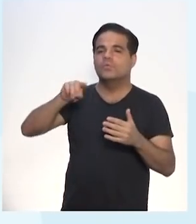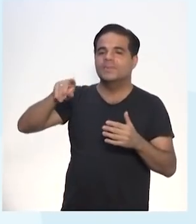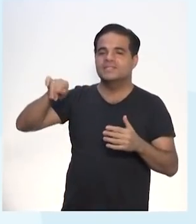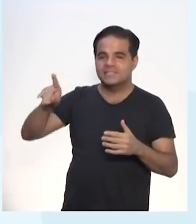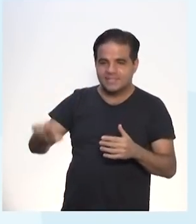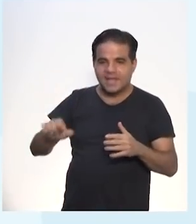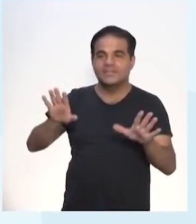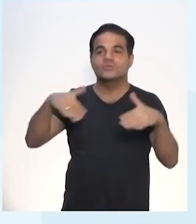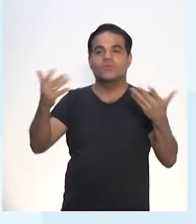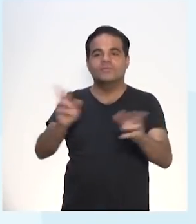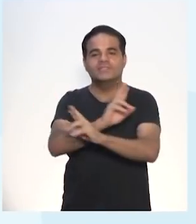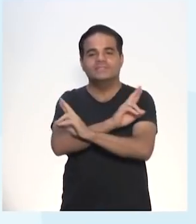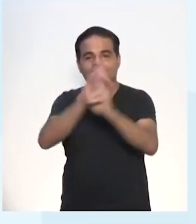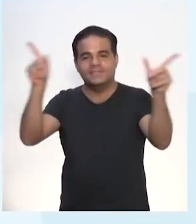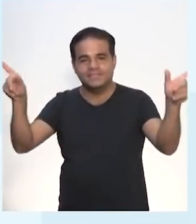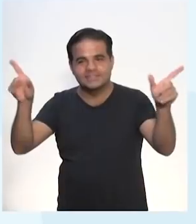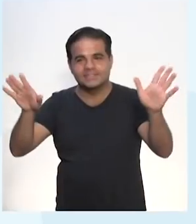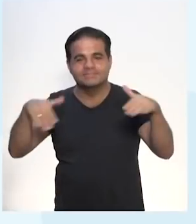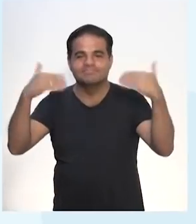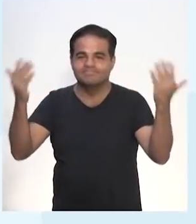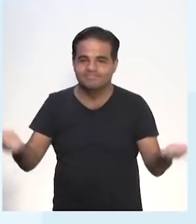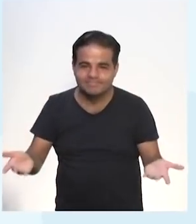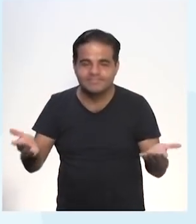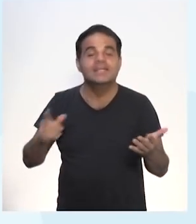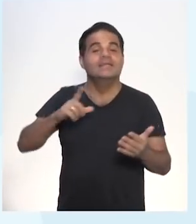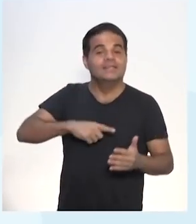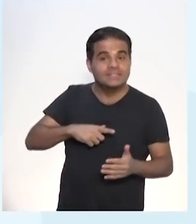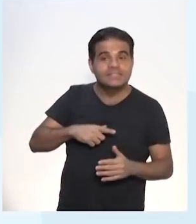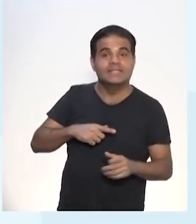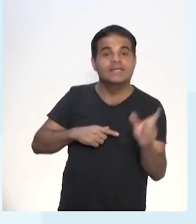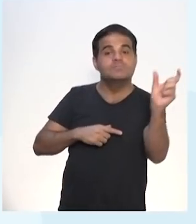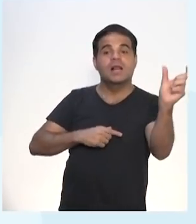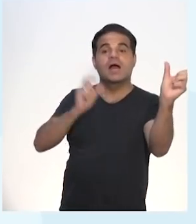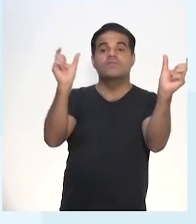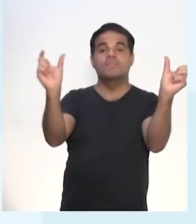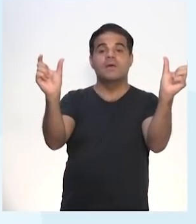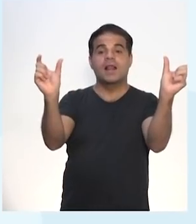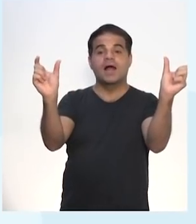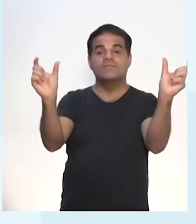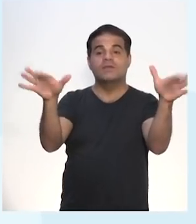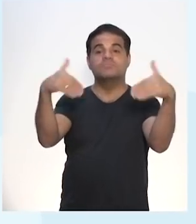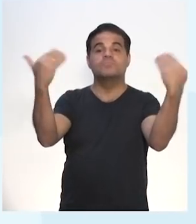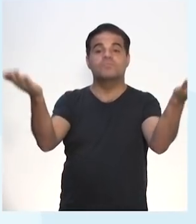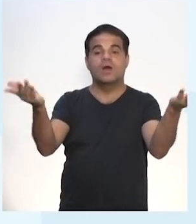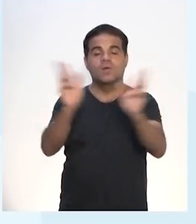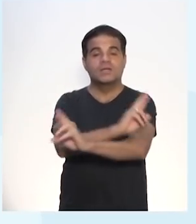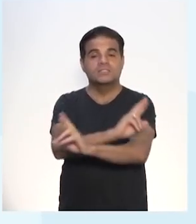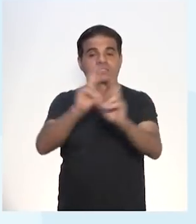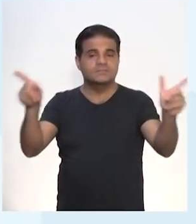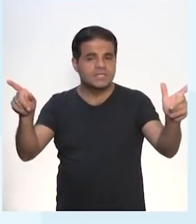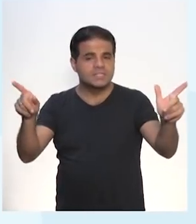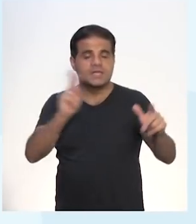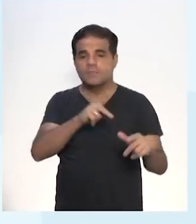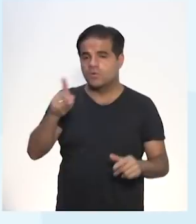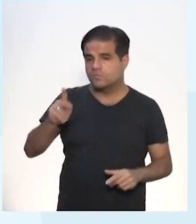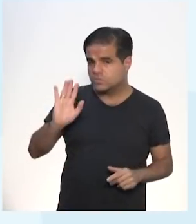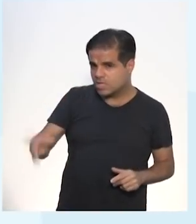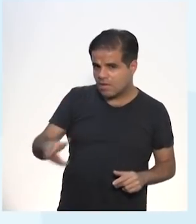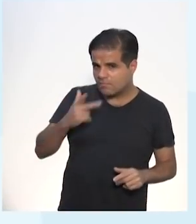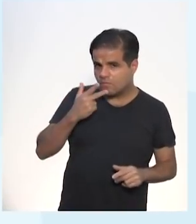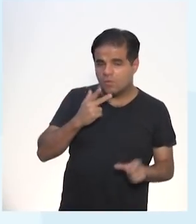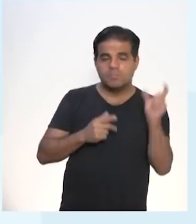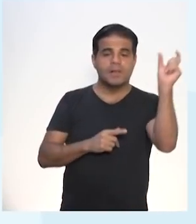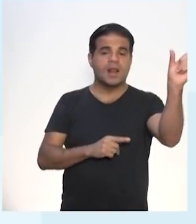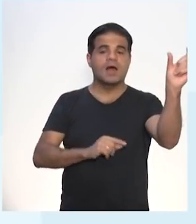tem hein? diferença? Será? Eu não sei, não. Será que Professora, a me gente explica deixa isso aí. tempo para eles pensarem? Por A favor. Pro já falou disso, não